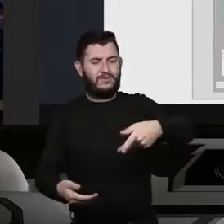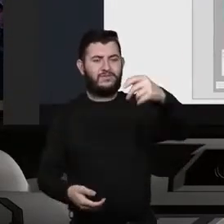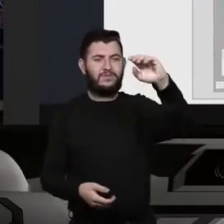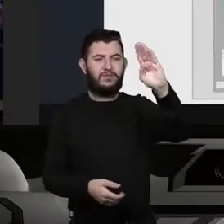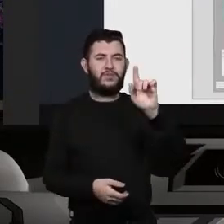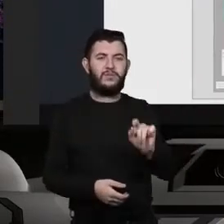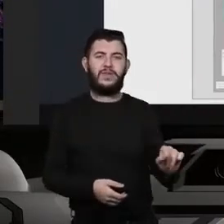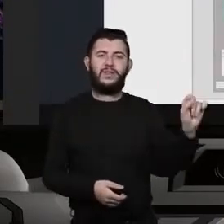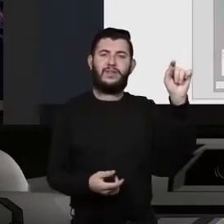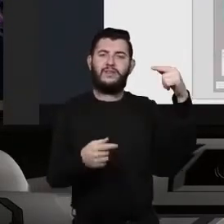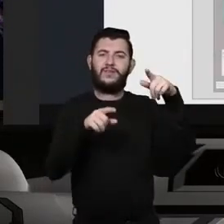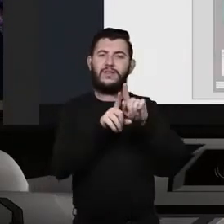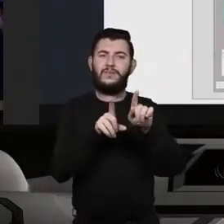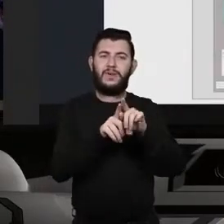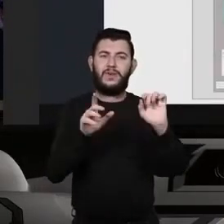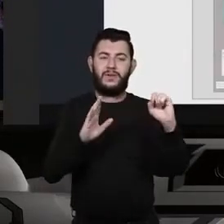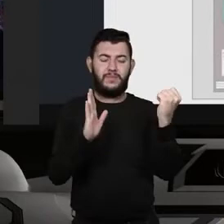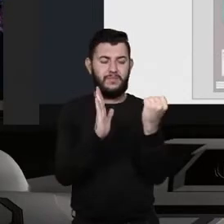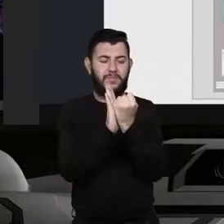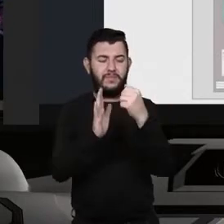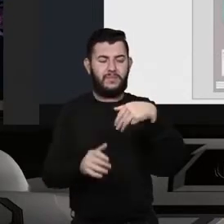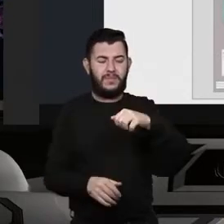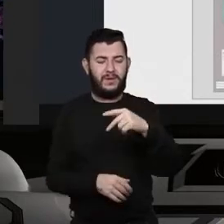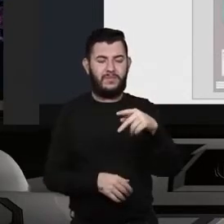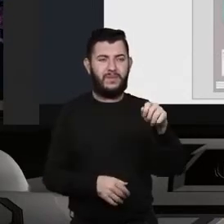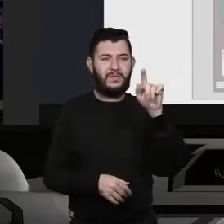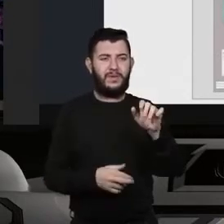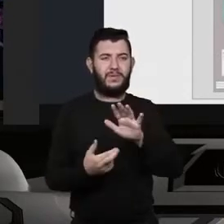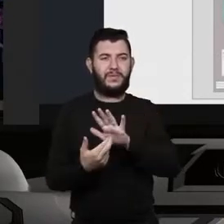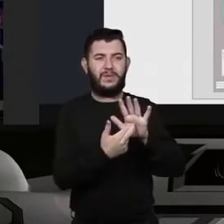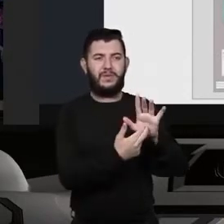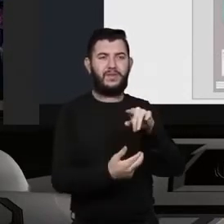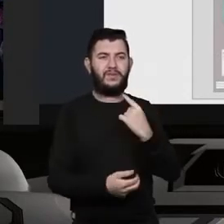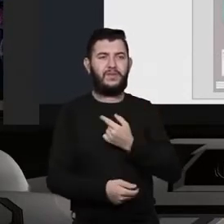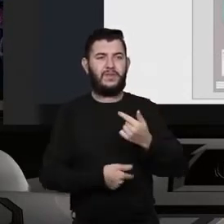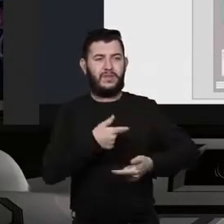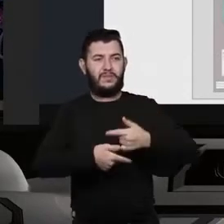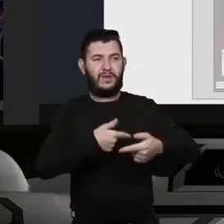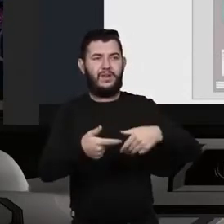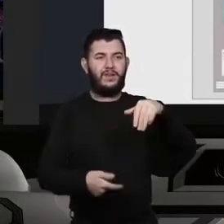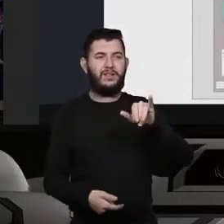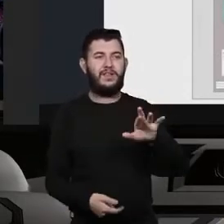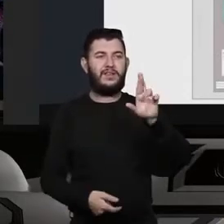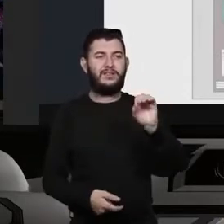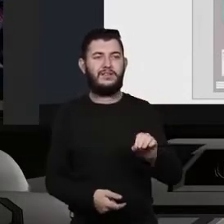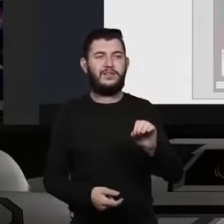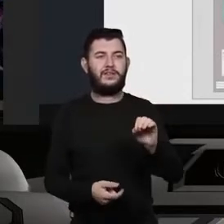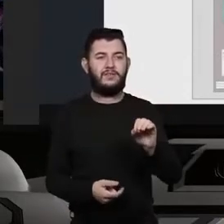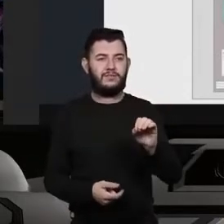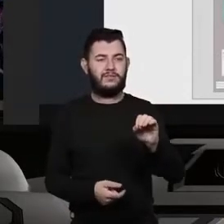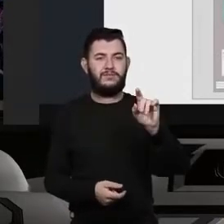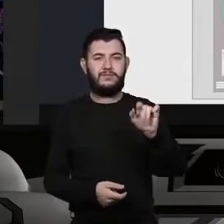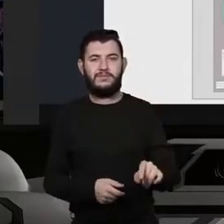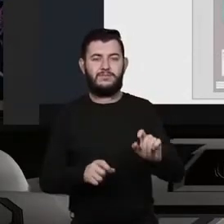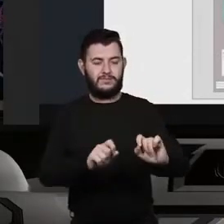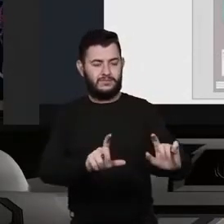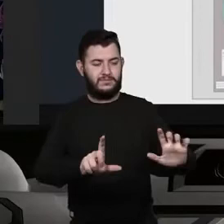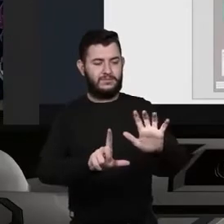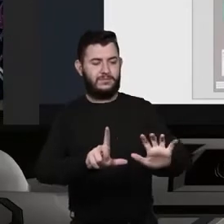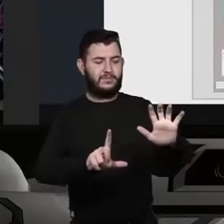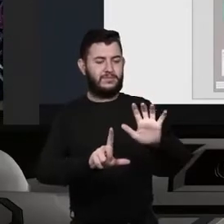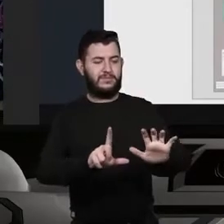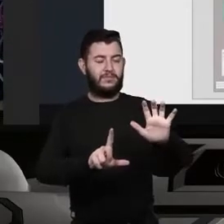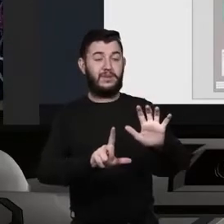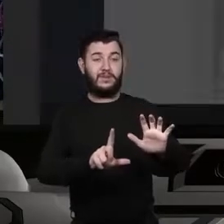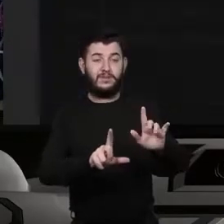só para representação, né? A gente trabalhou em cima do Miro, nesse ambiente virtual, e pincelando